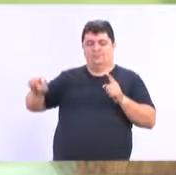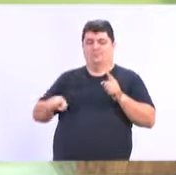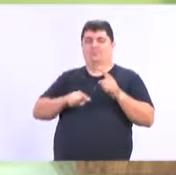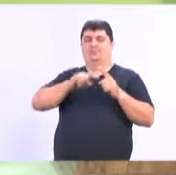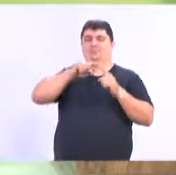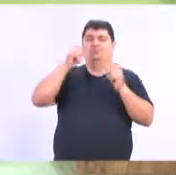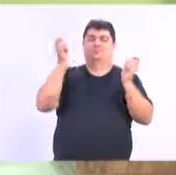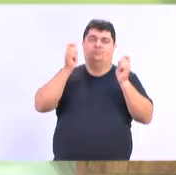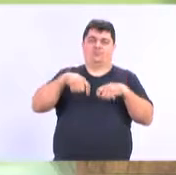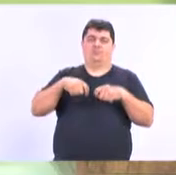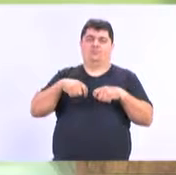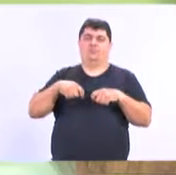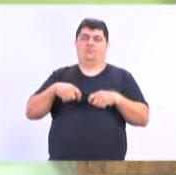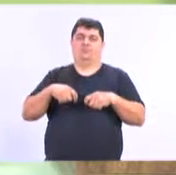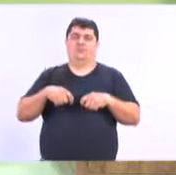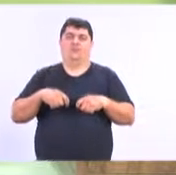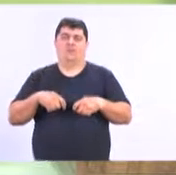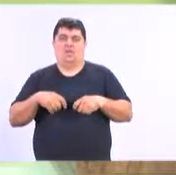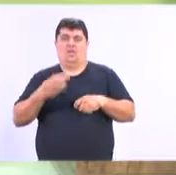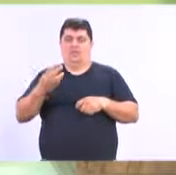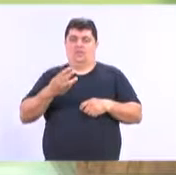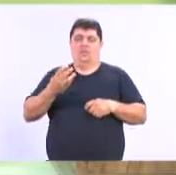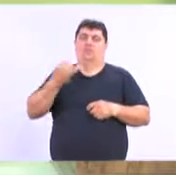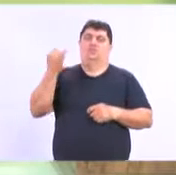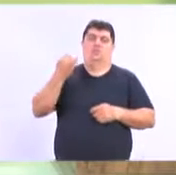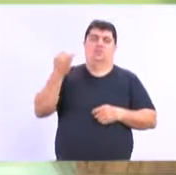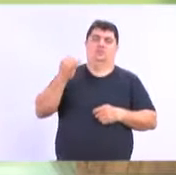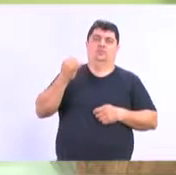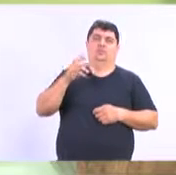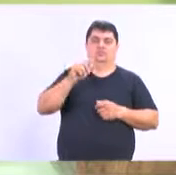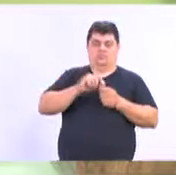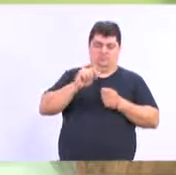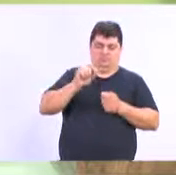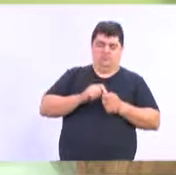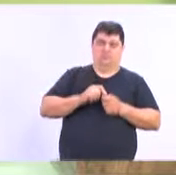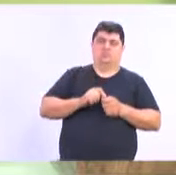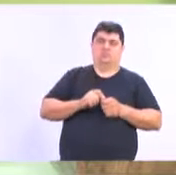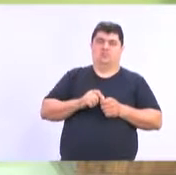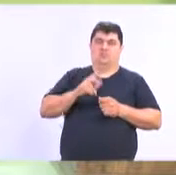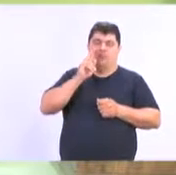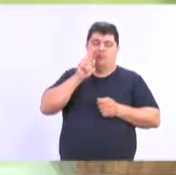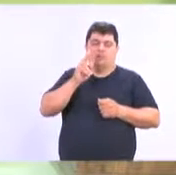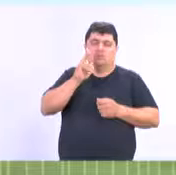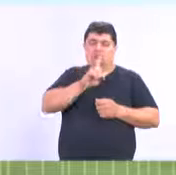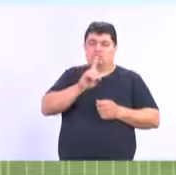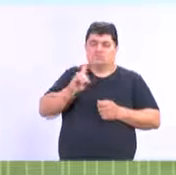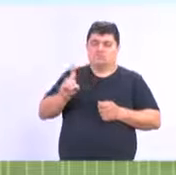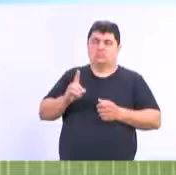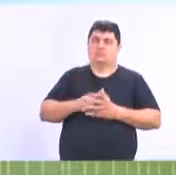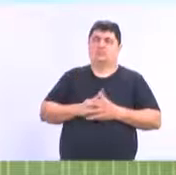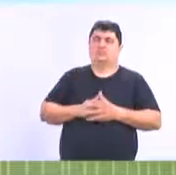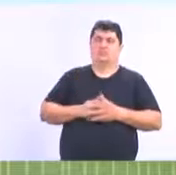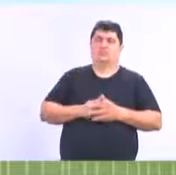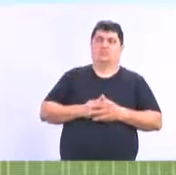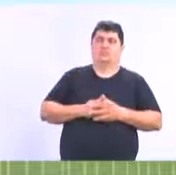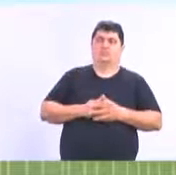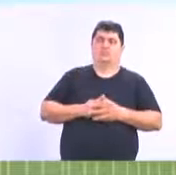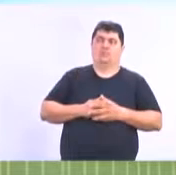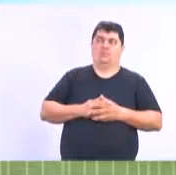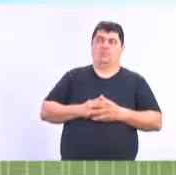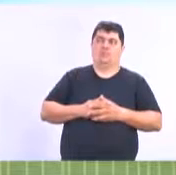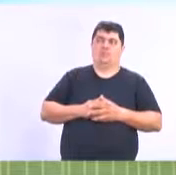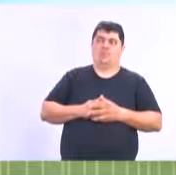das demonstrações contábeis, que são esses três índices que a gente vai verificar cada um. É esse peso de liquidez, estamos falando de todo o